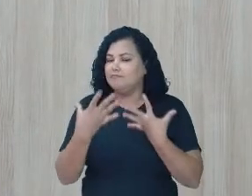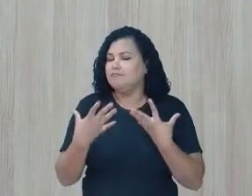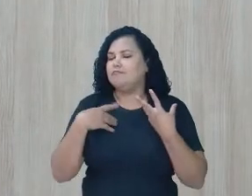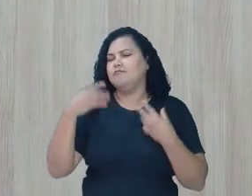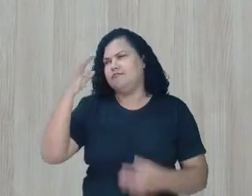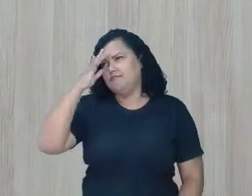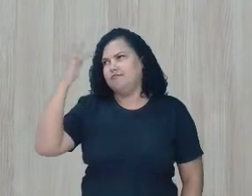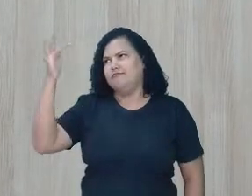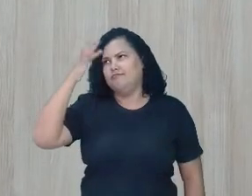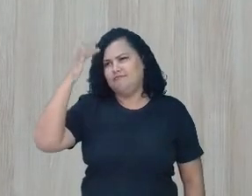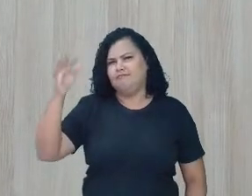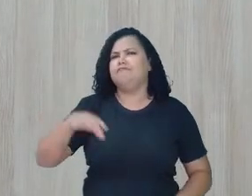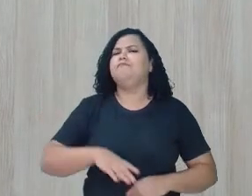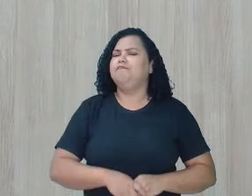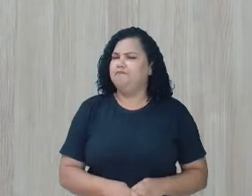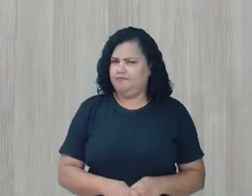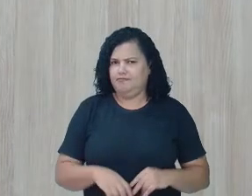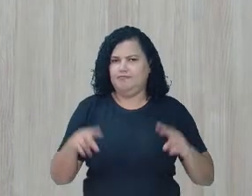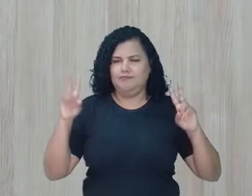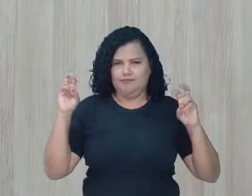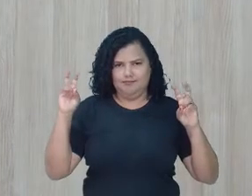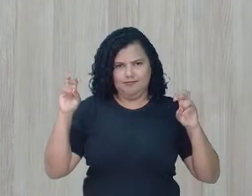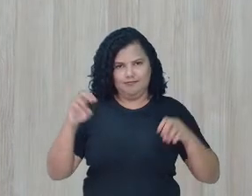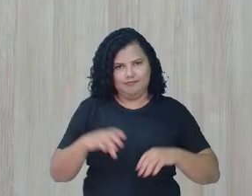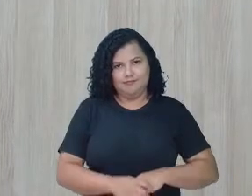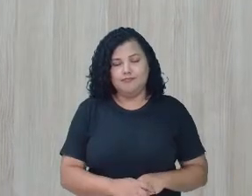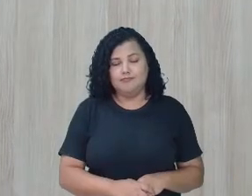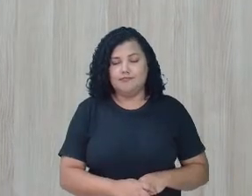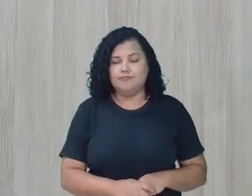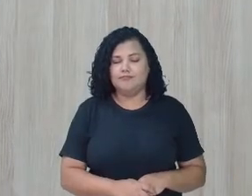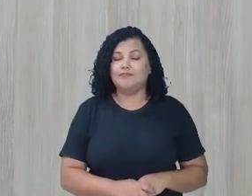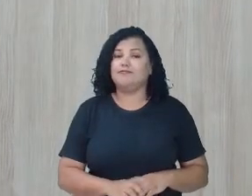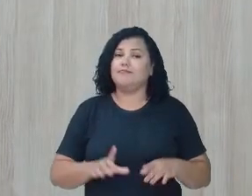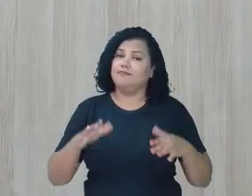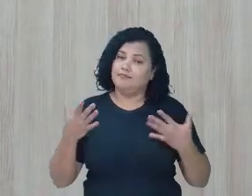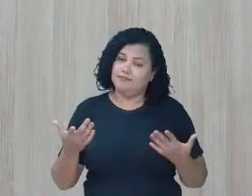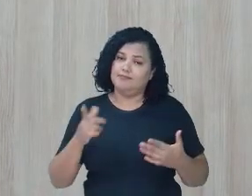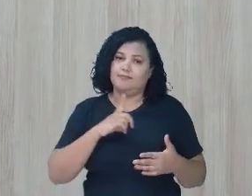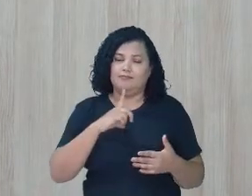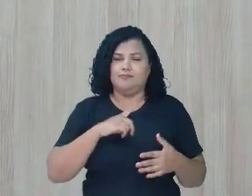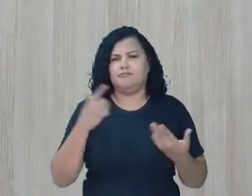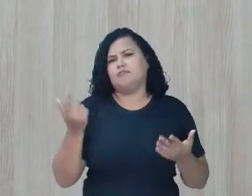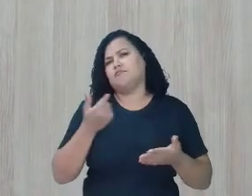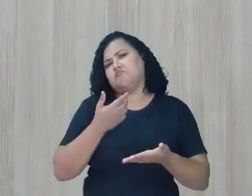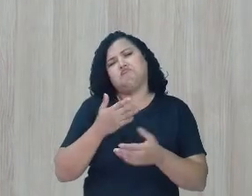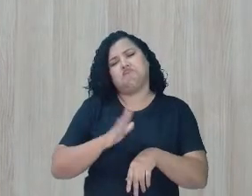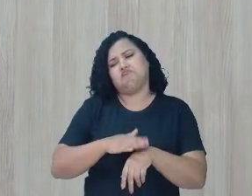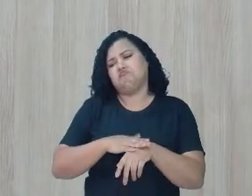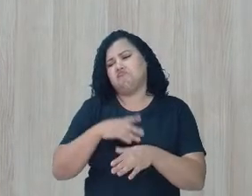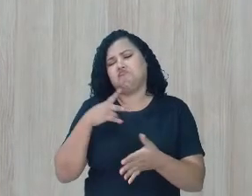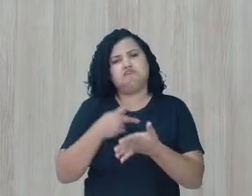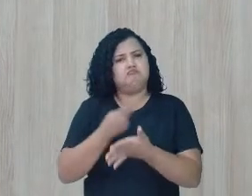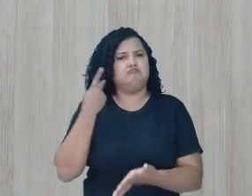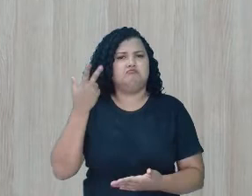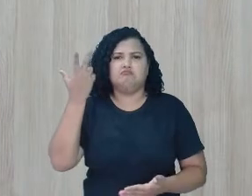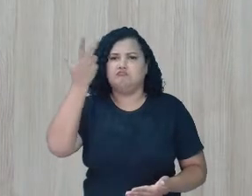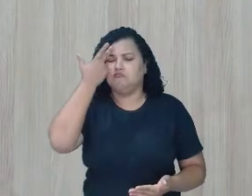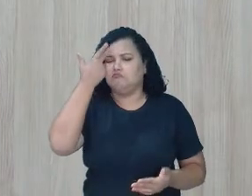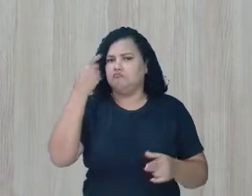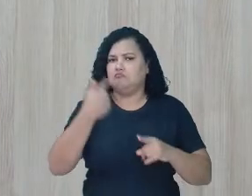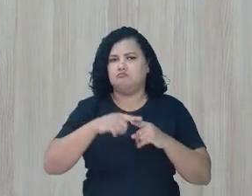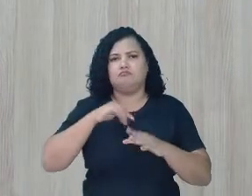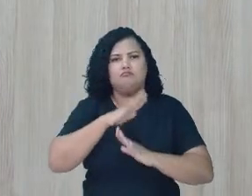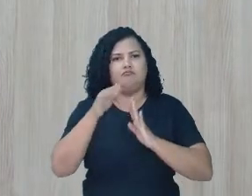grandes reflexões, esses grandes posicionamentos. Embora surja de uma situação aparentemente corriqueira, né? Porque todo mundo